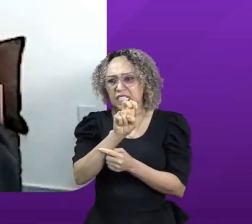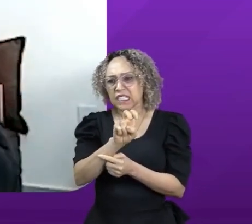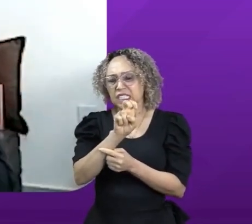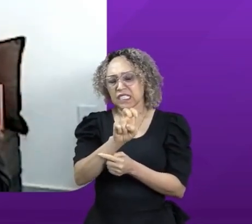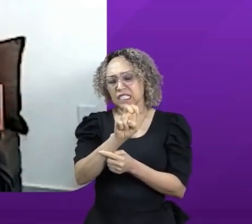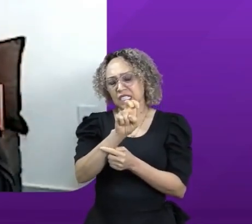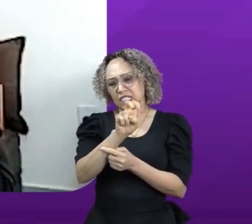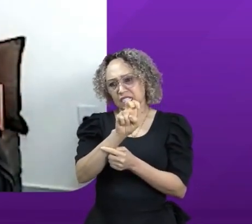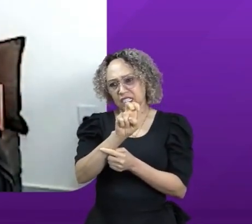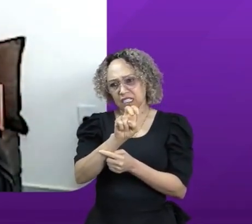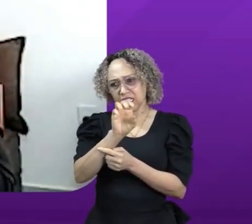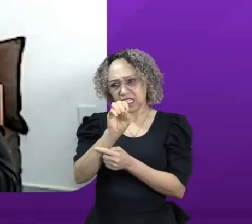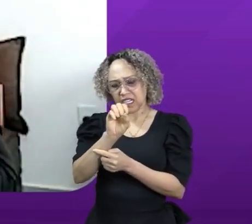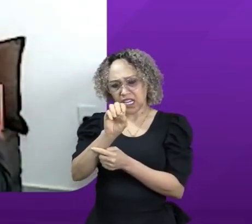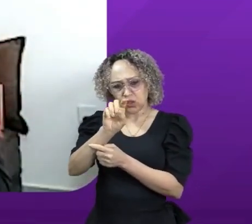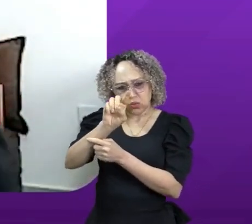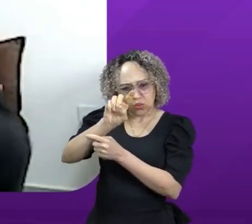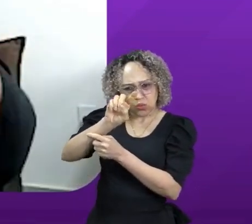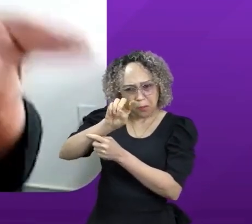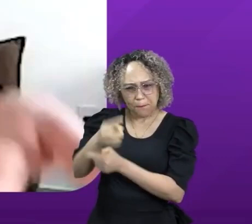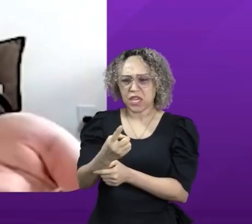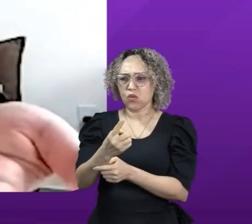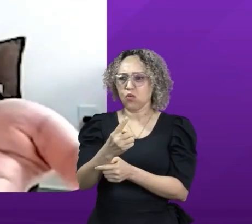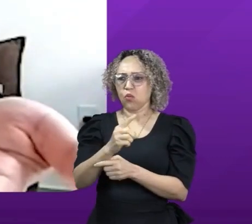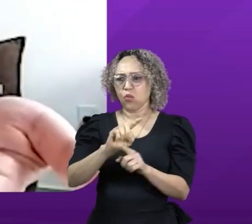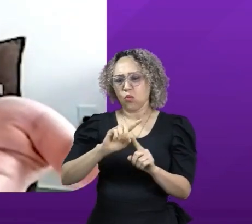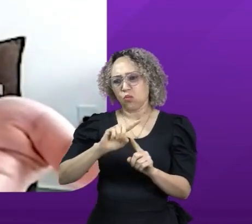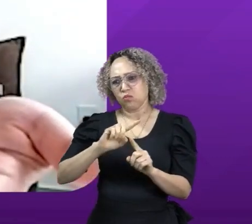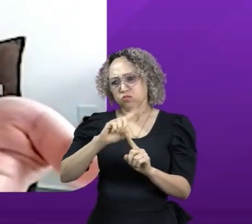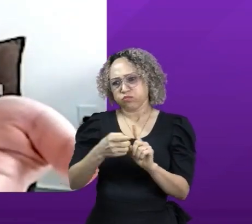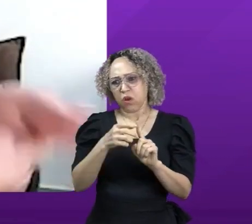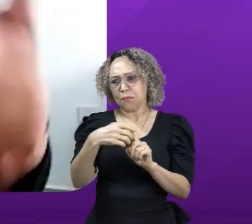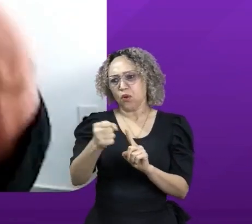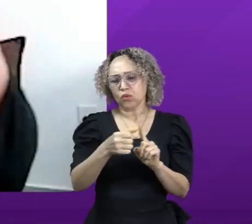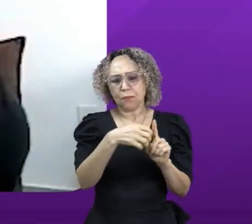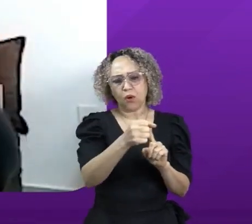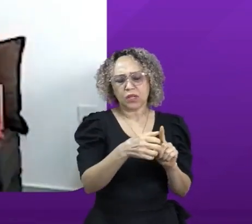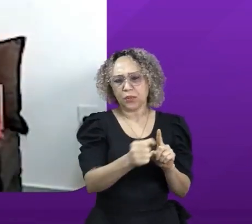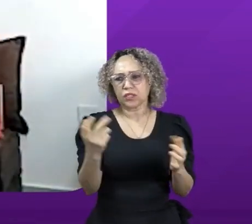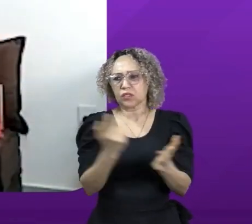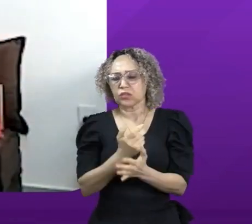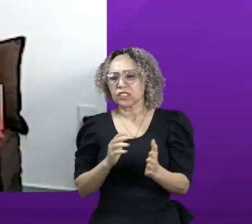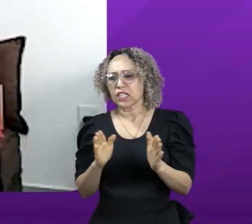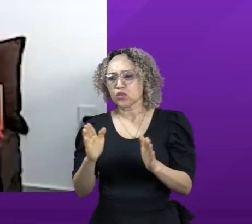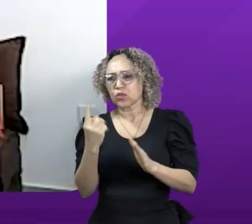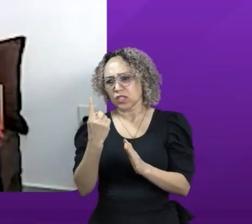em média, por ano, eles são resultados da gravidez planejada que podem ser